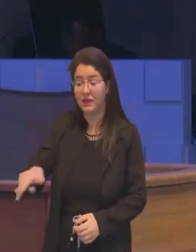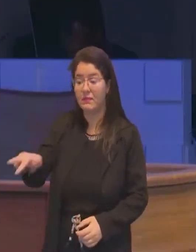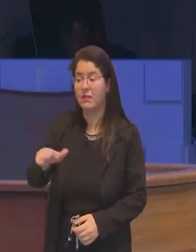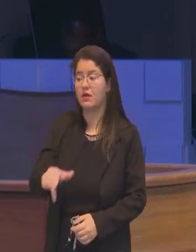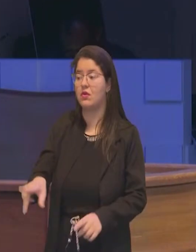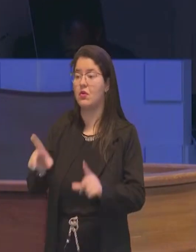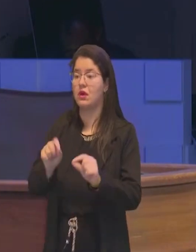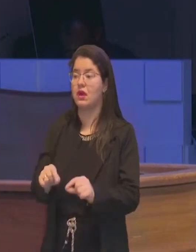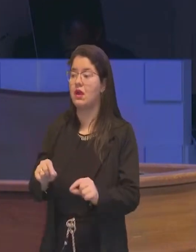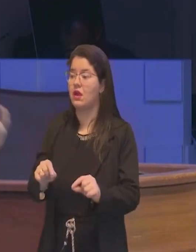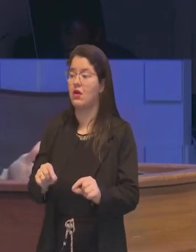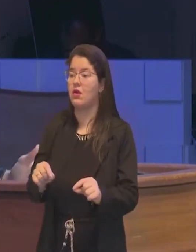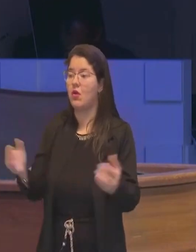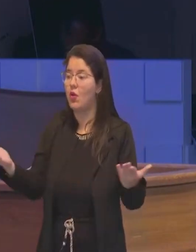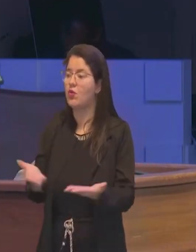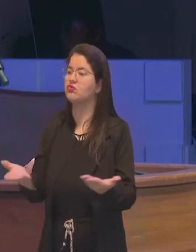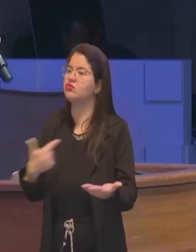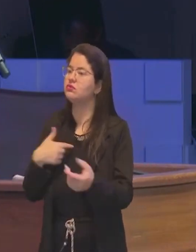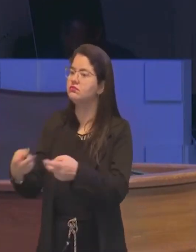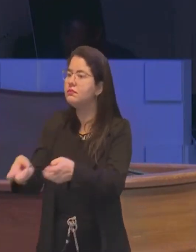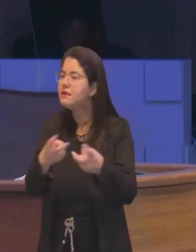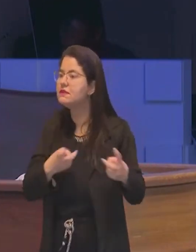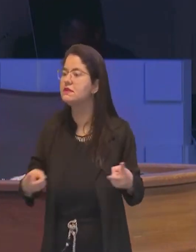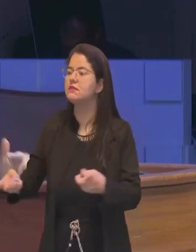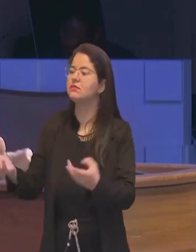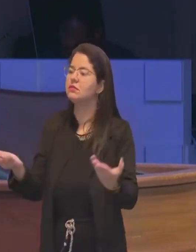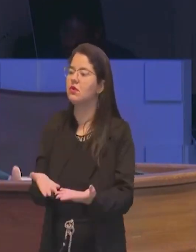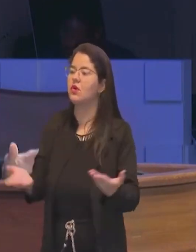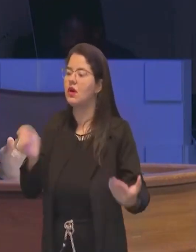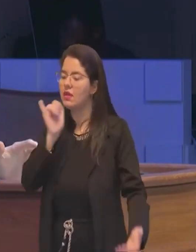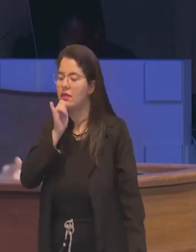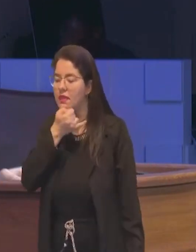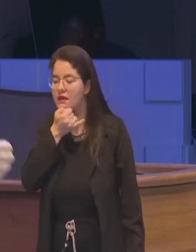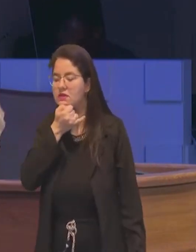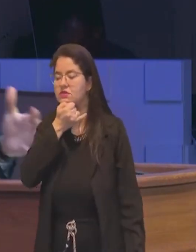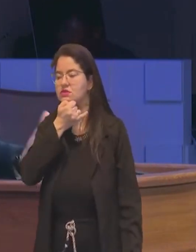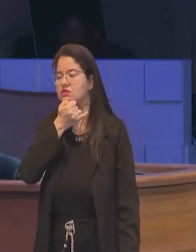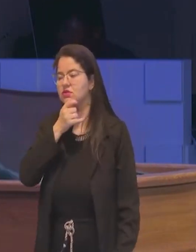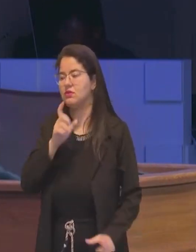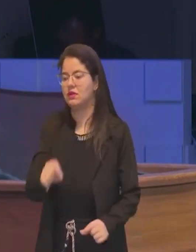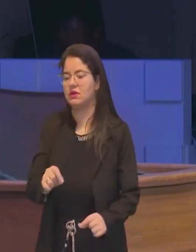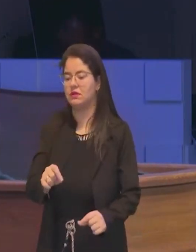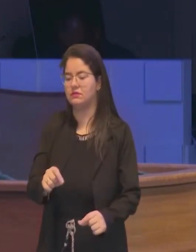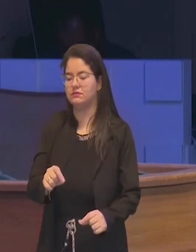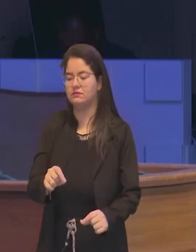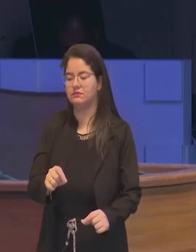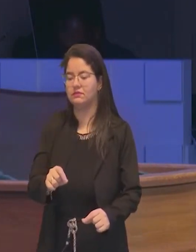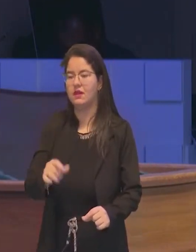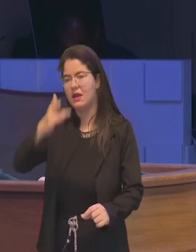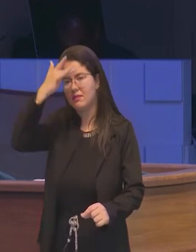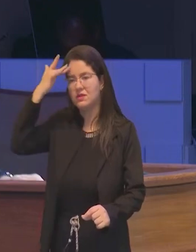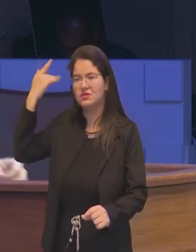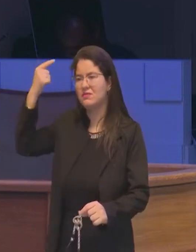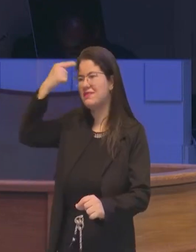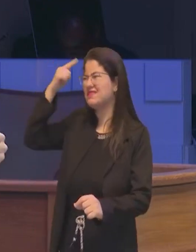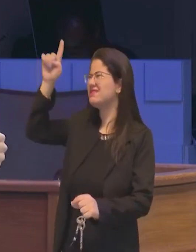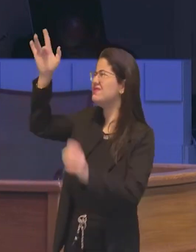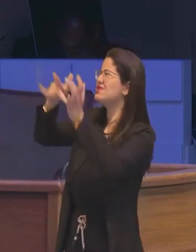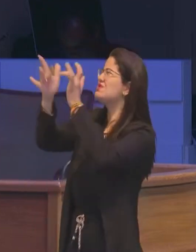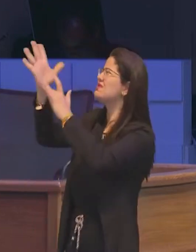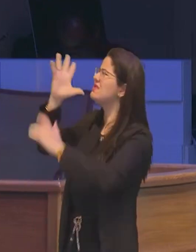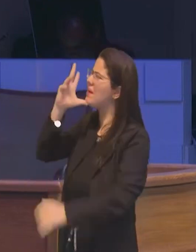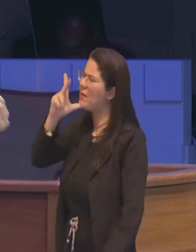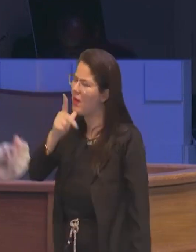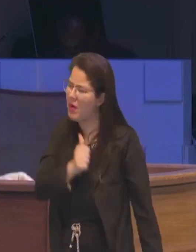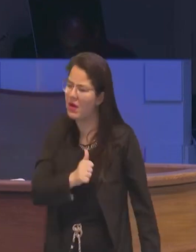muitos hoje, e me entristece ver isso, para muitos a razão da demora da volta de Cristo é que